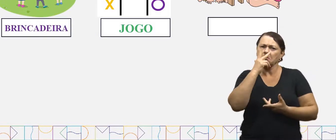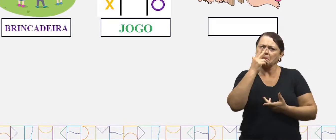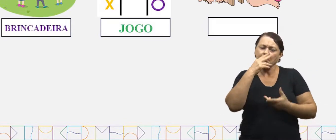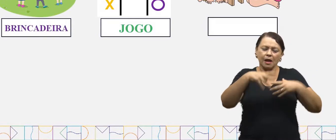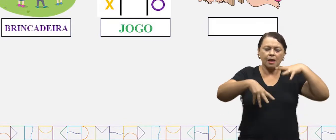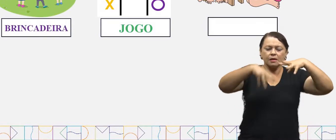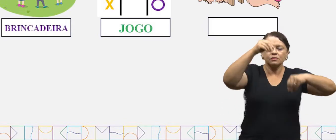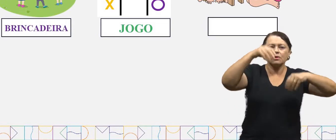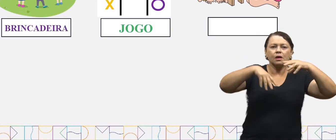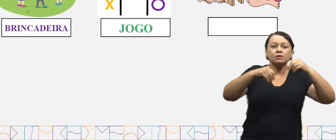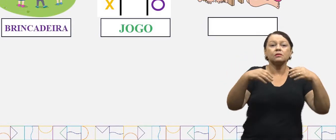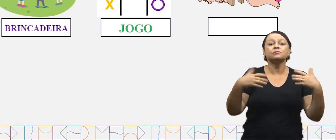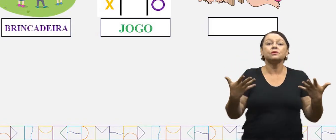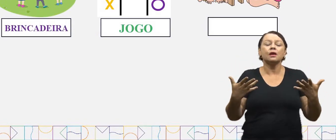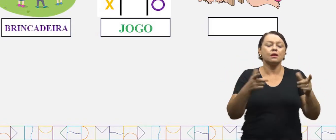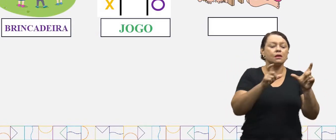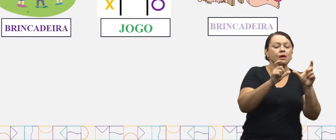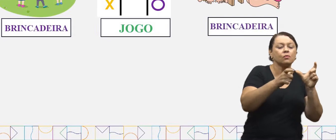é uma brincadeira ou é um jogo?